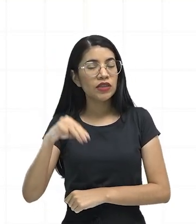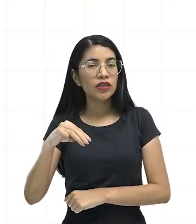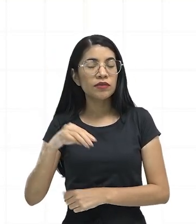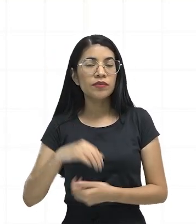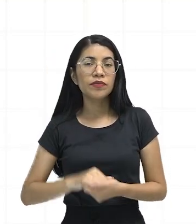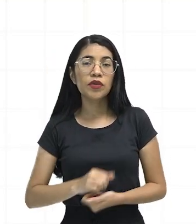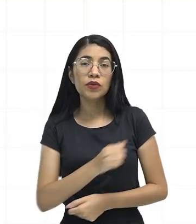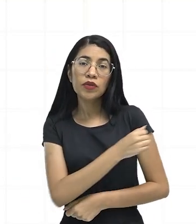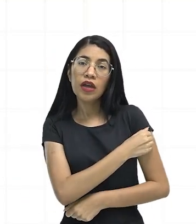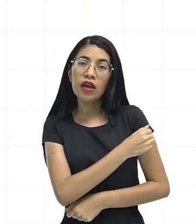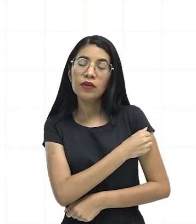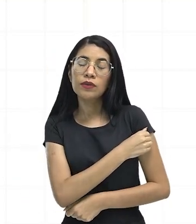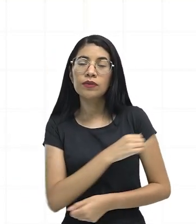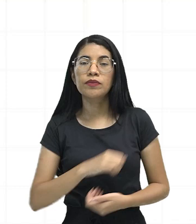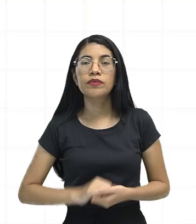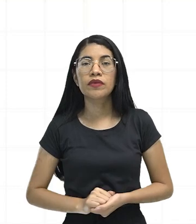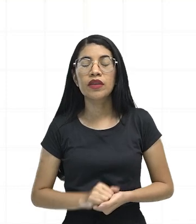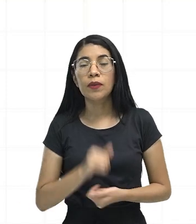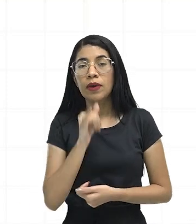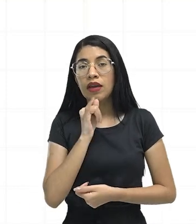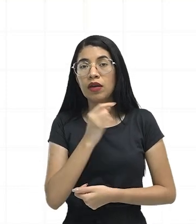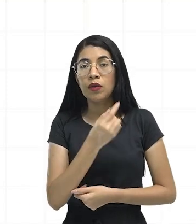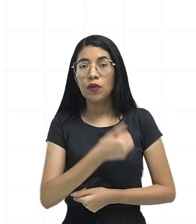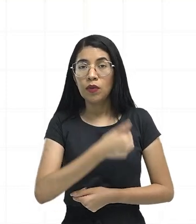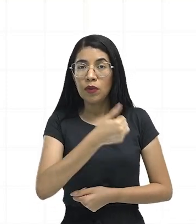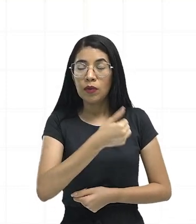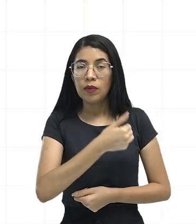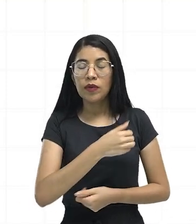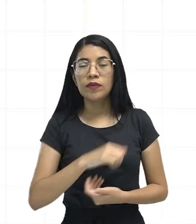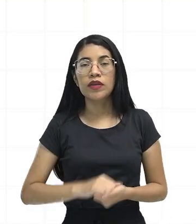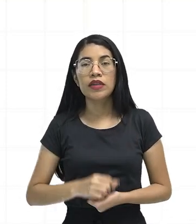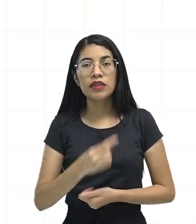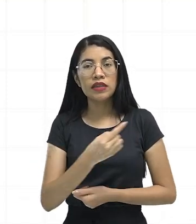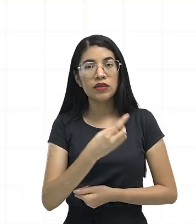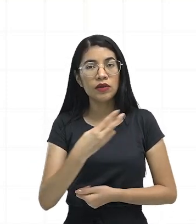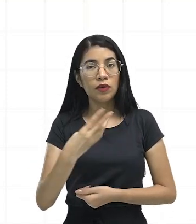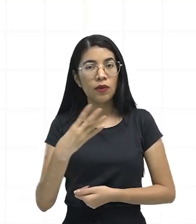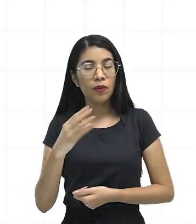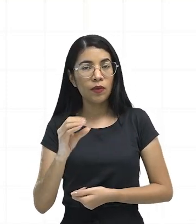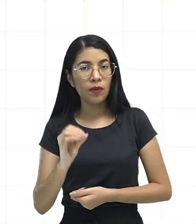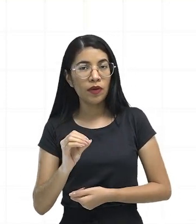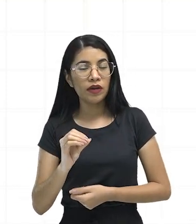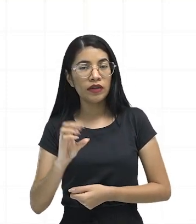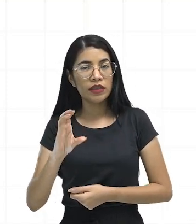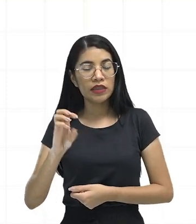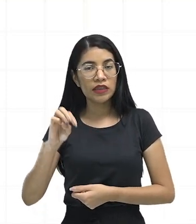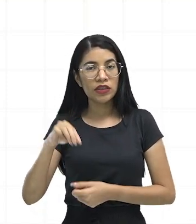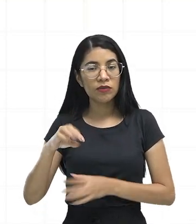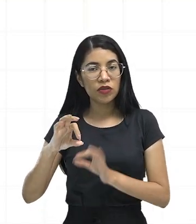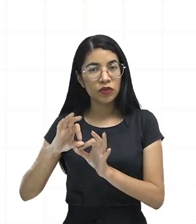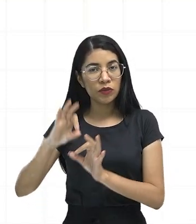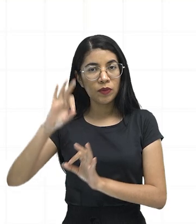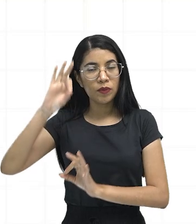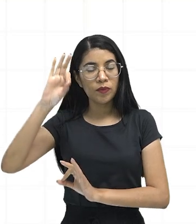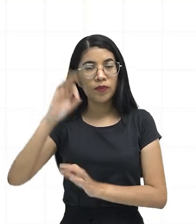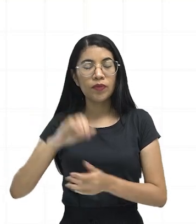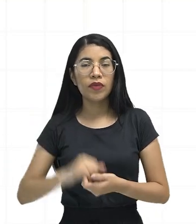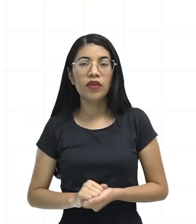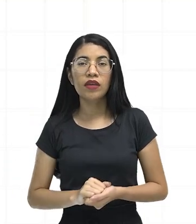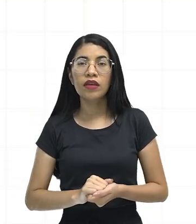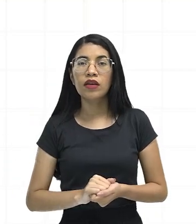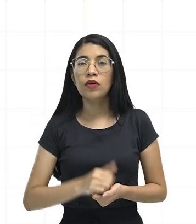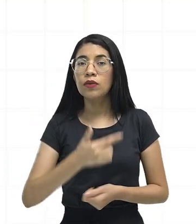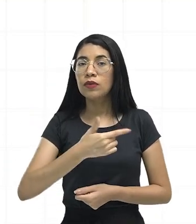primeiro aluno aqui, ele mede 140 centímetros, né, ou 1,40 m. O segundo aluno